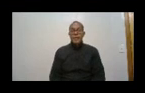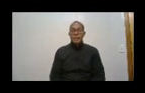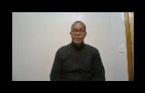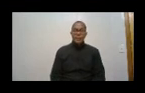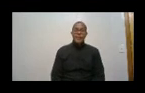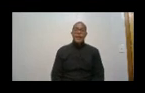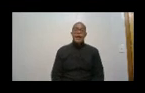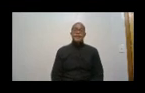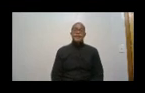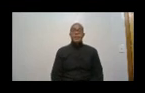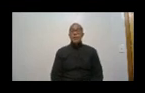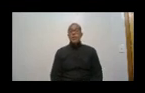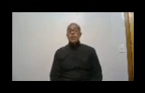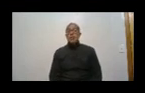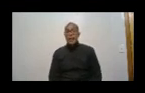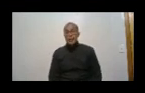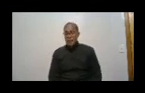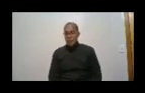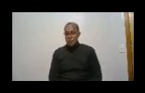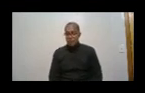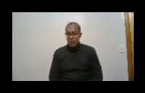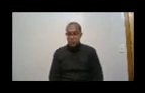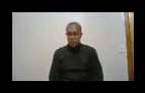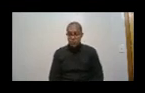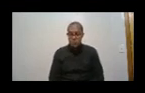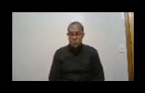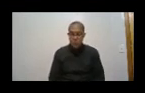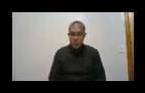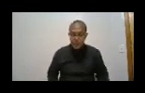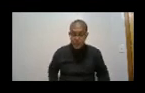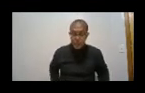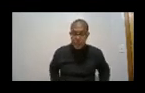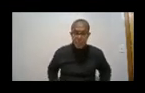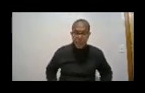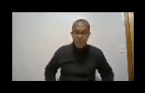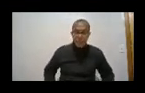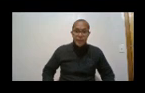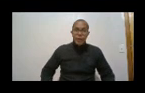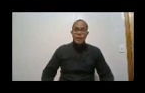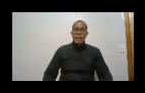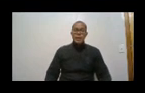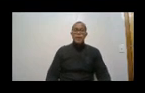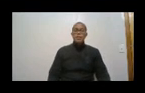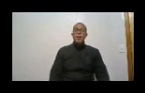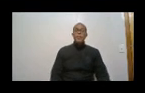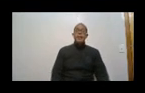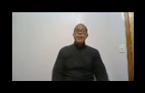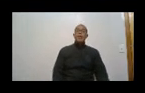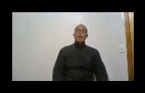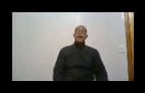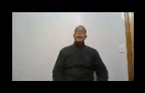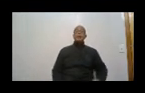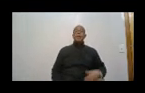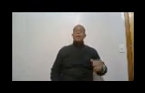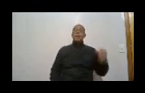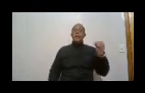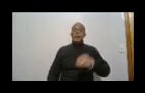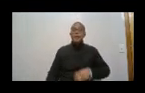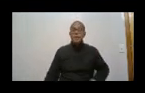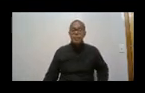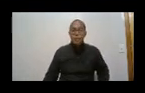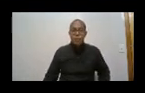aquela atividade, certo? Às vezes é o contrário, eu atuo como um antagonista. Eu me ligo, aquela